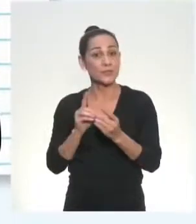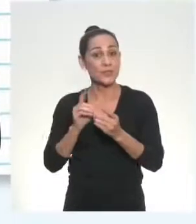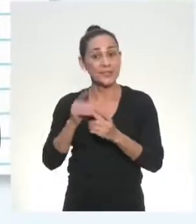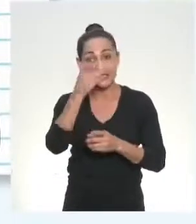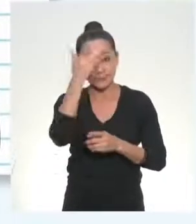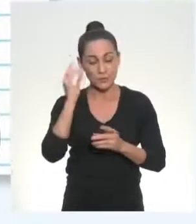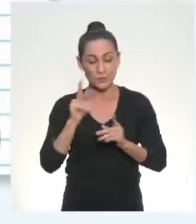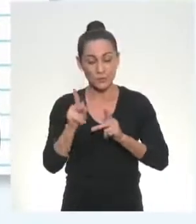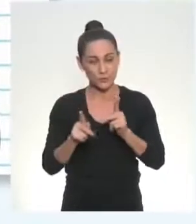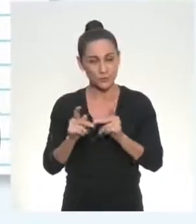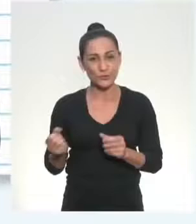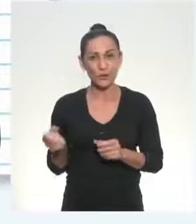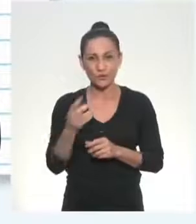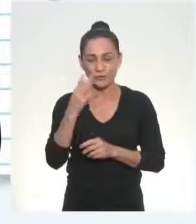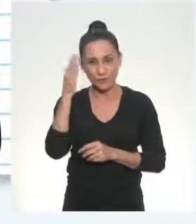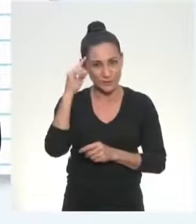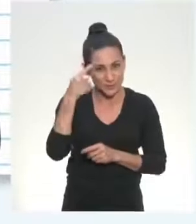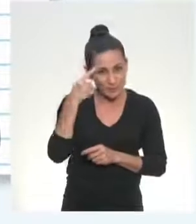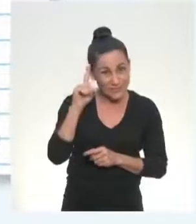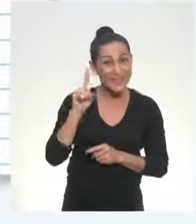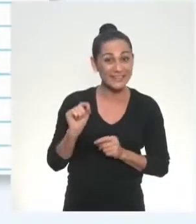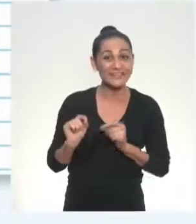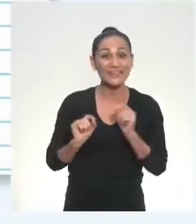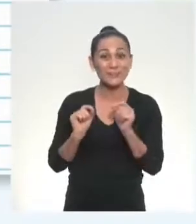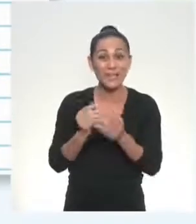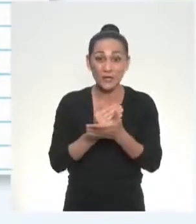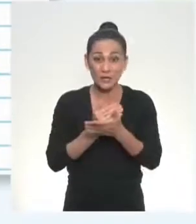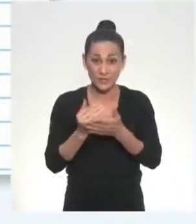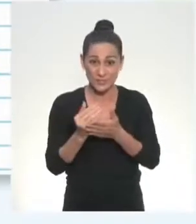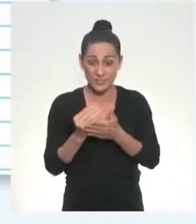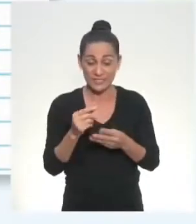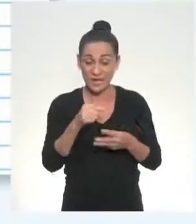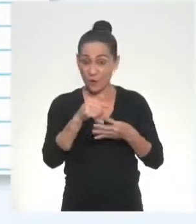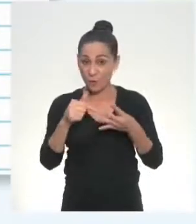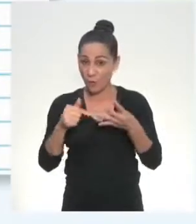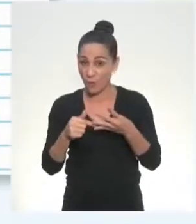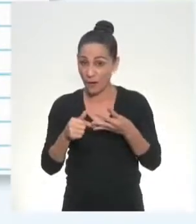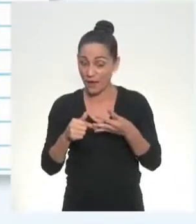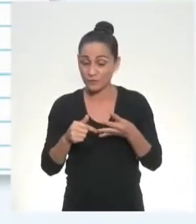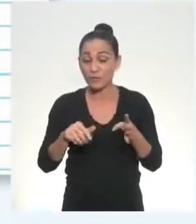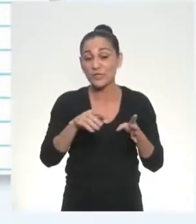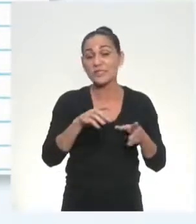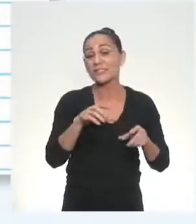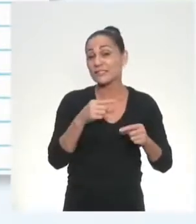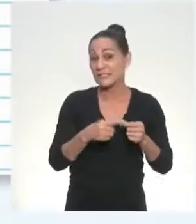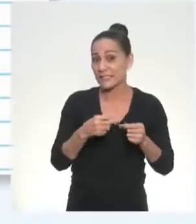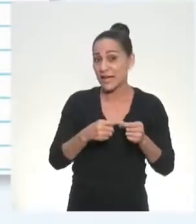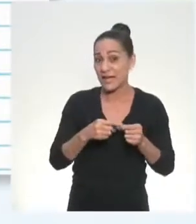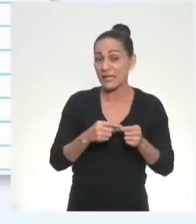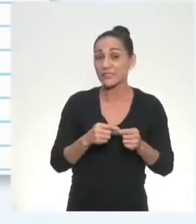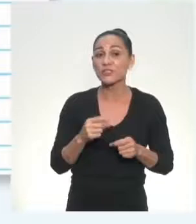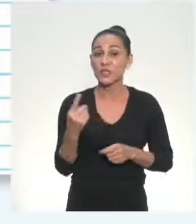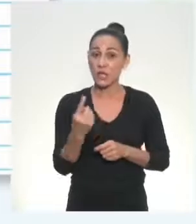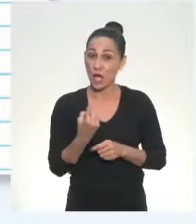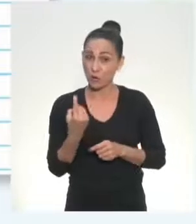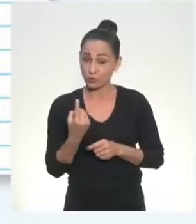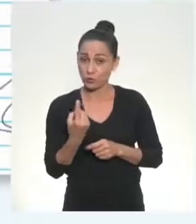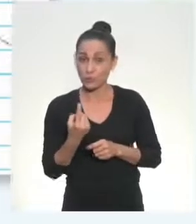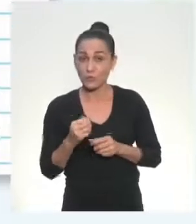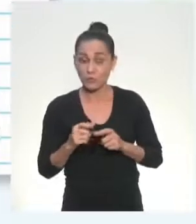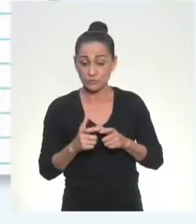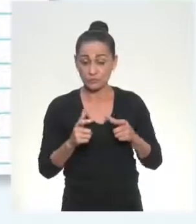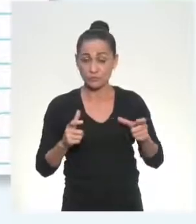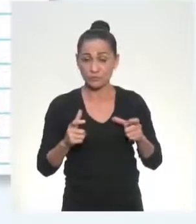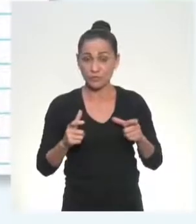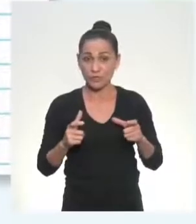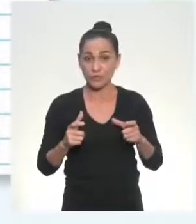Já deu para se ter uma ideia, não é? O que inicialmente eram 4 cidades distintas e de certa forma autônomas, se transformou em